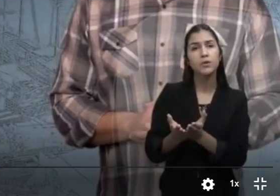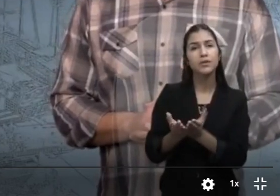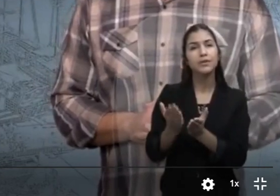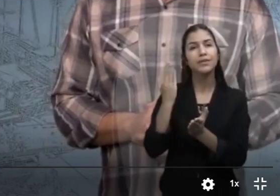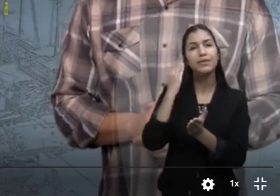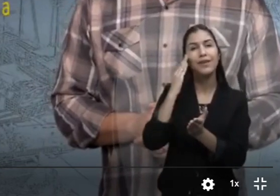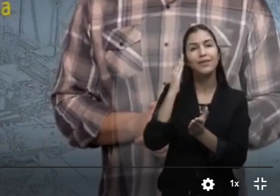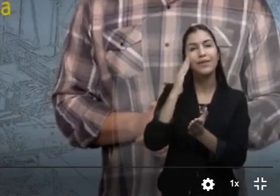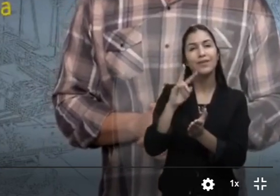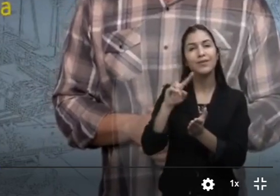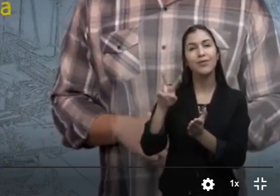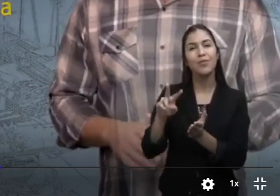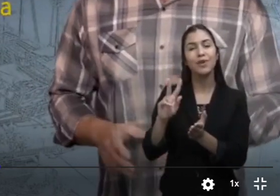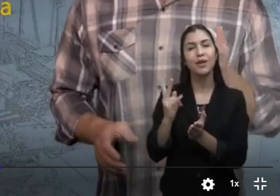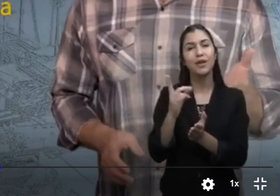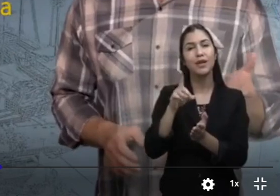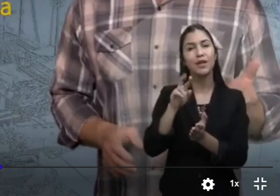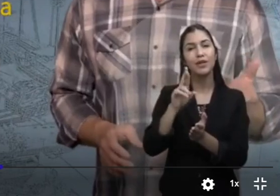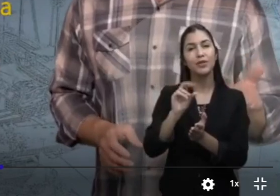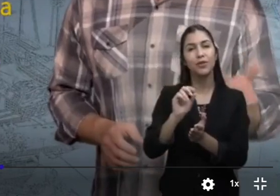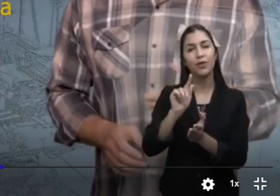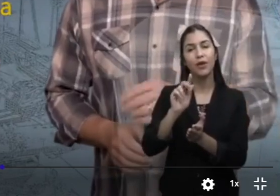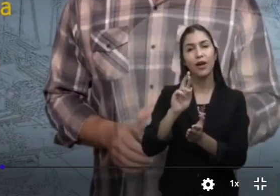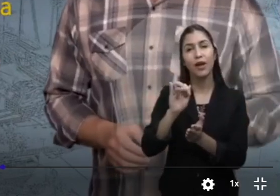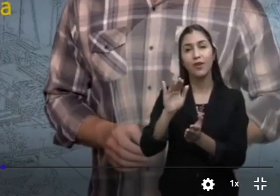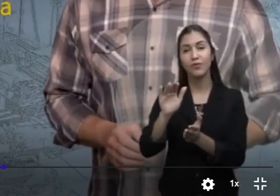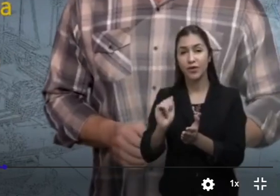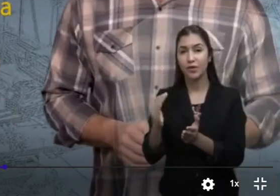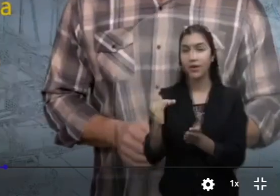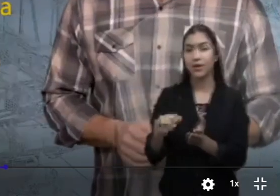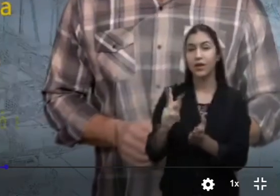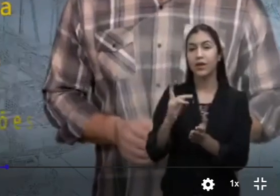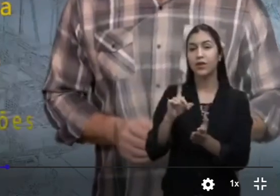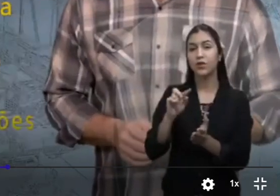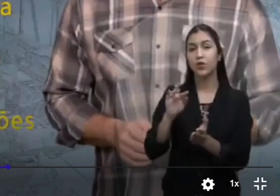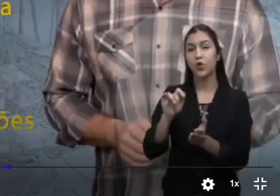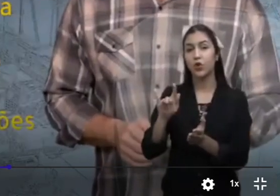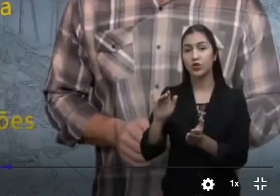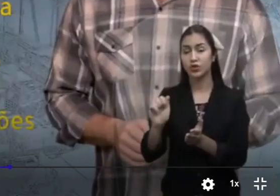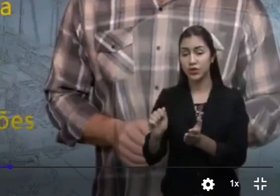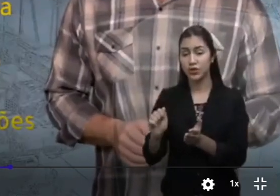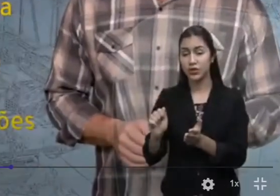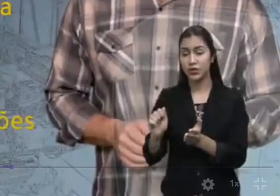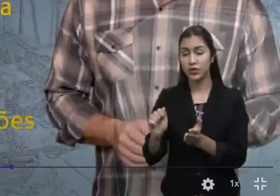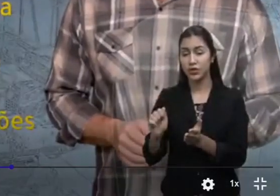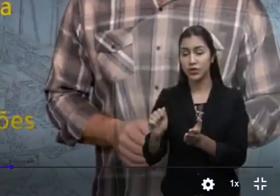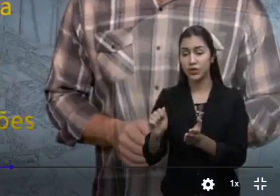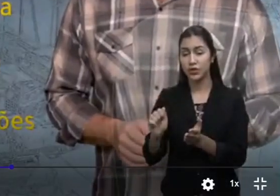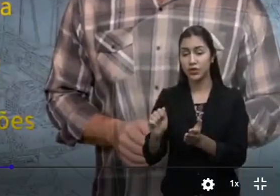entendimento sobre hidrografia e hidrologia, além de conhecer as embarcações que as vias